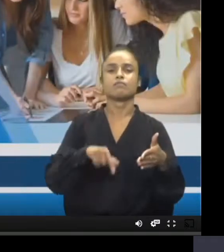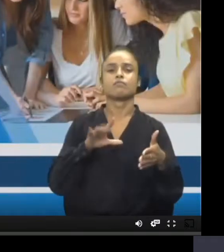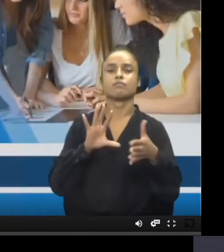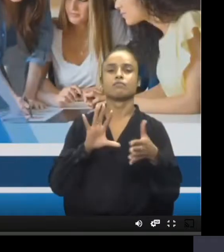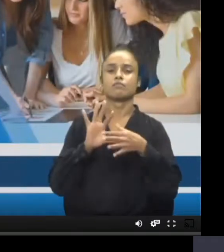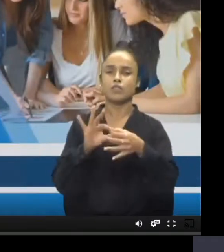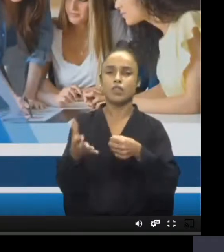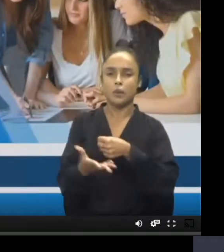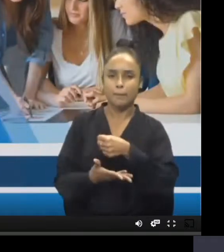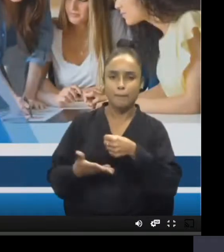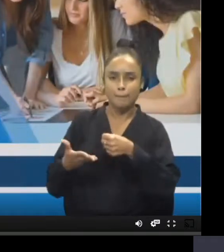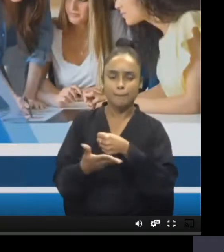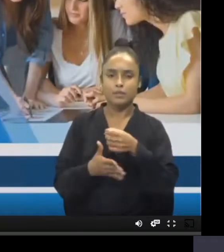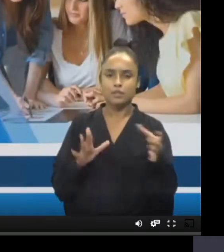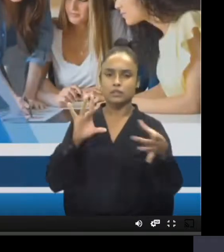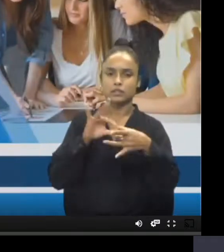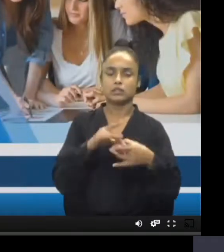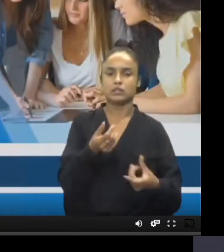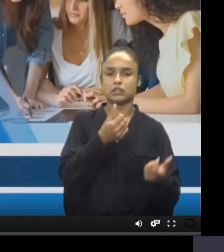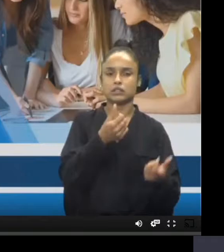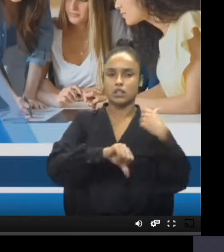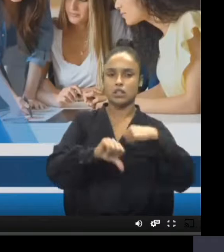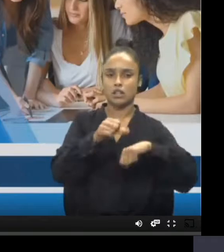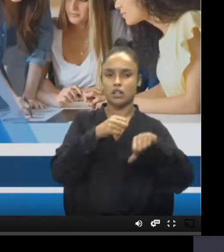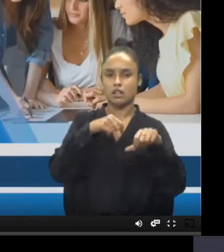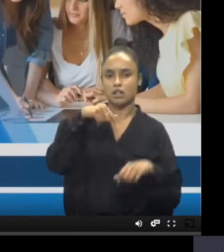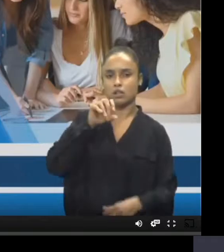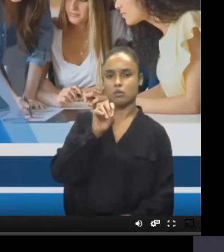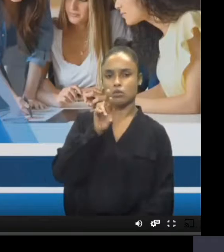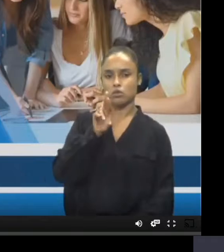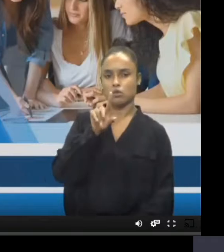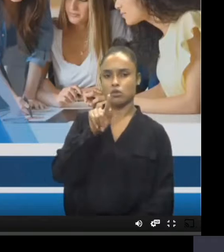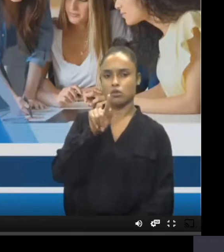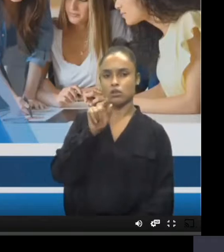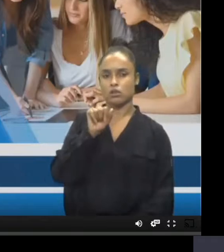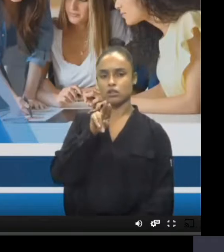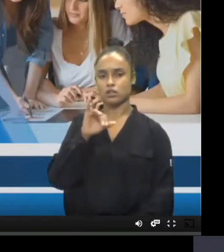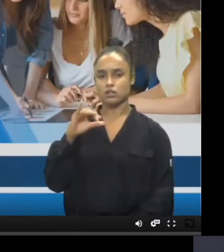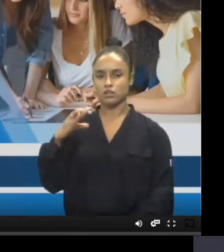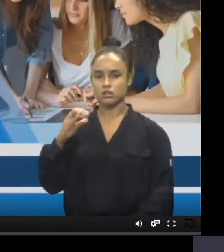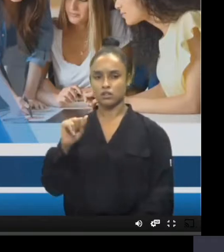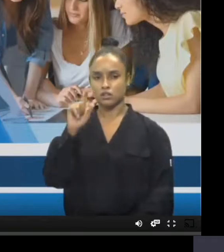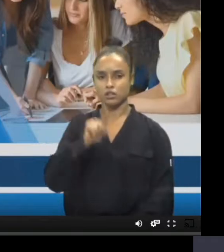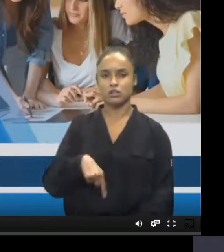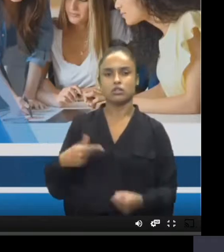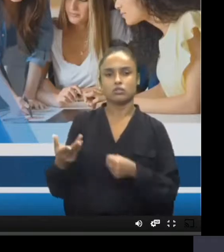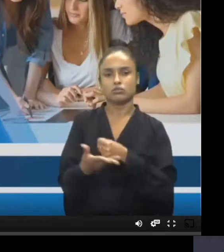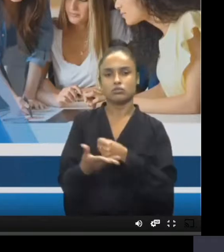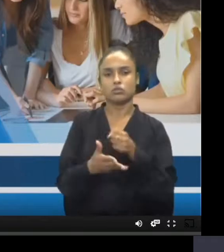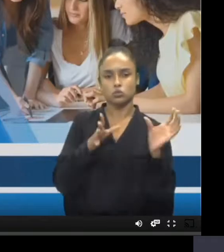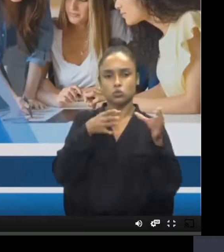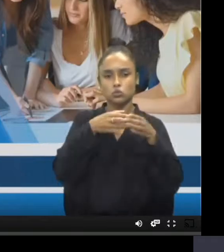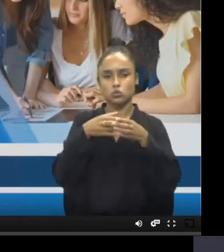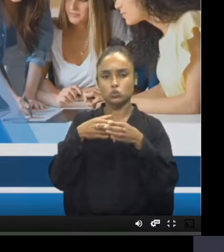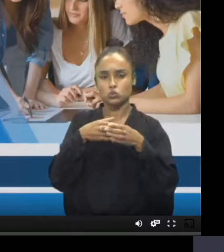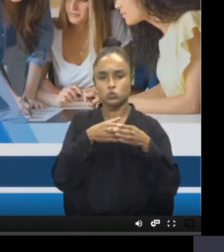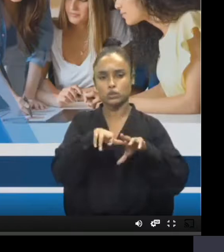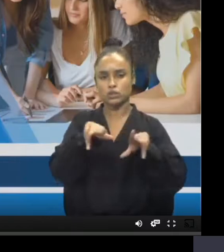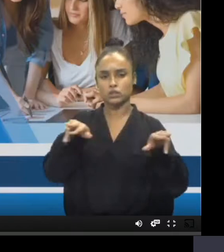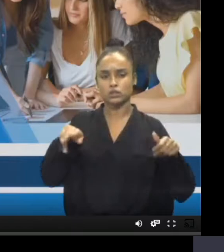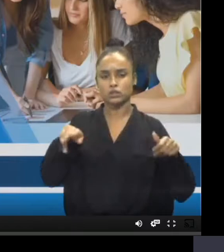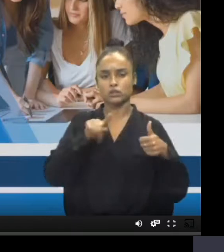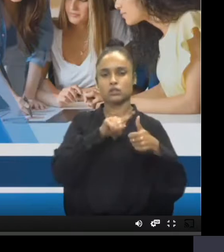algumas funções que estão relacionadas à química orgânica. Então, o tema da nossa aula vai ser Química Orgânica, Fundamentos e Grupos Funcionais. E